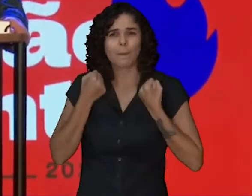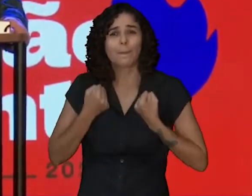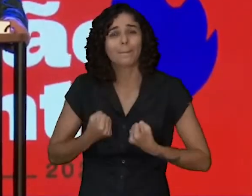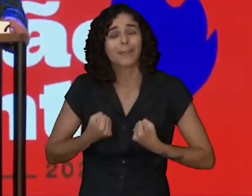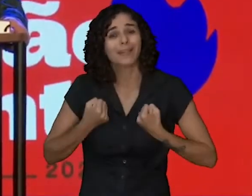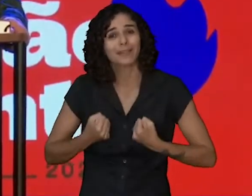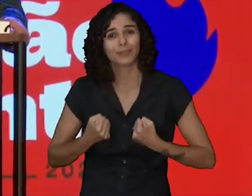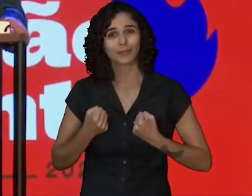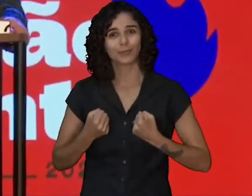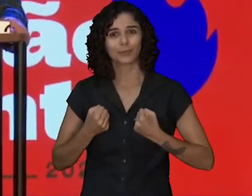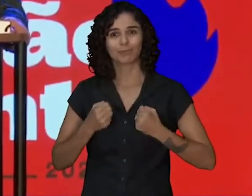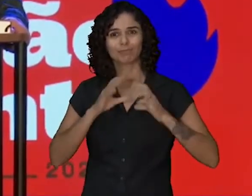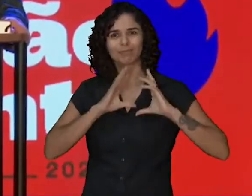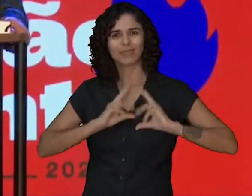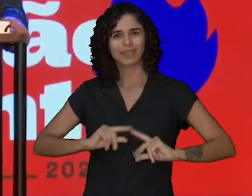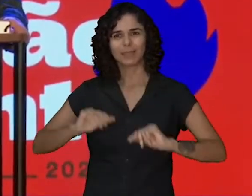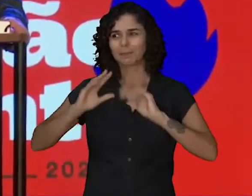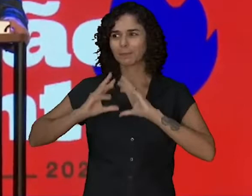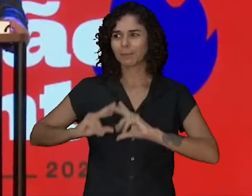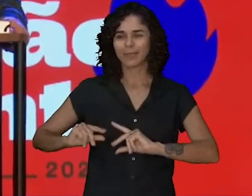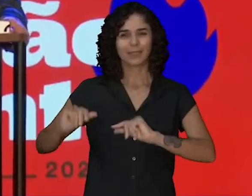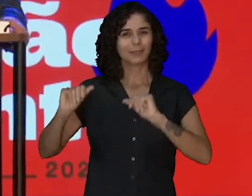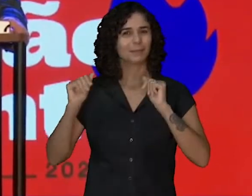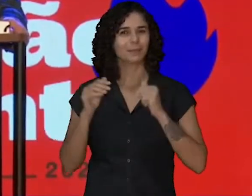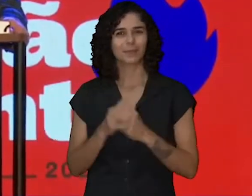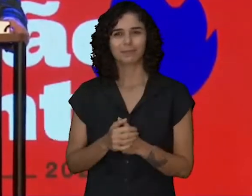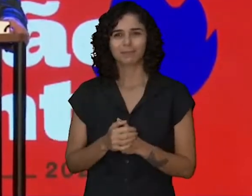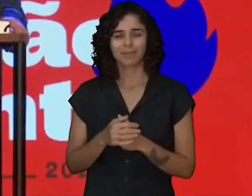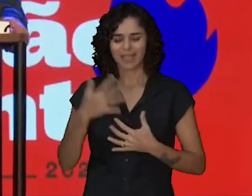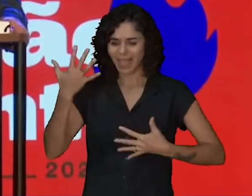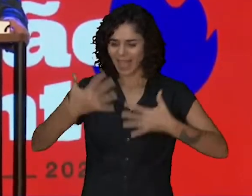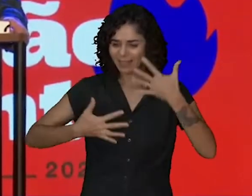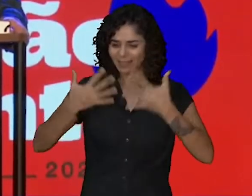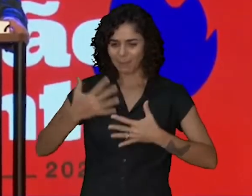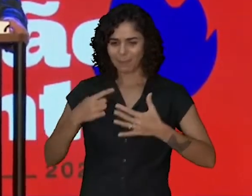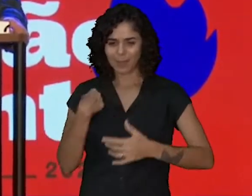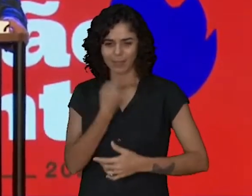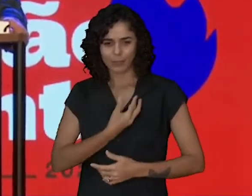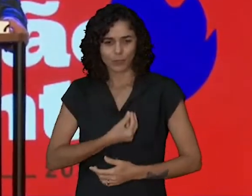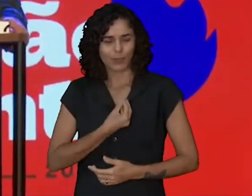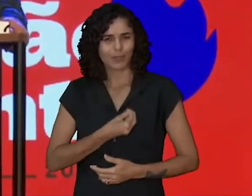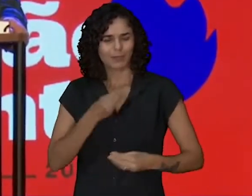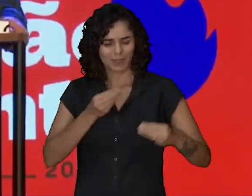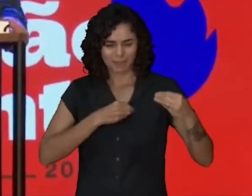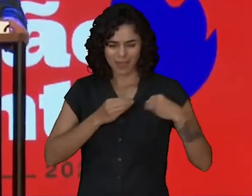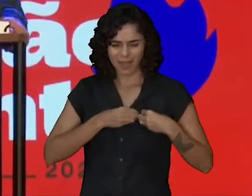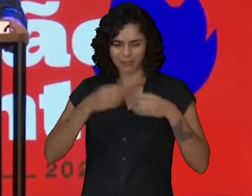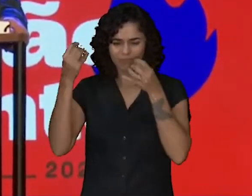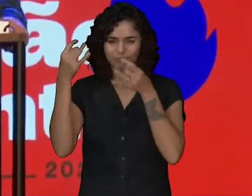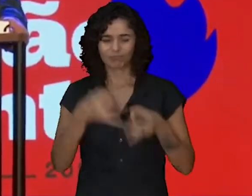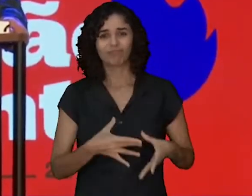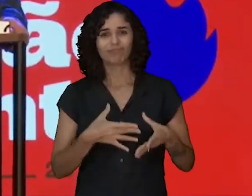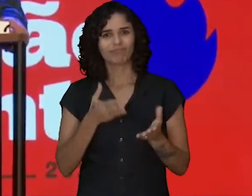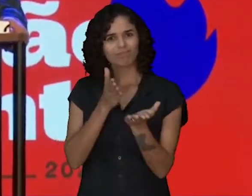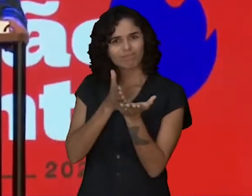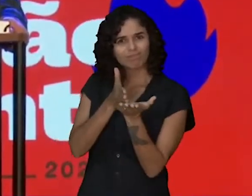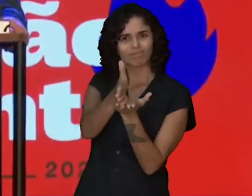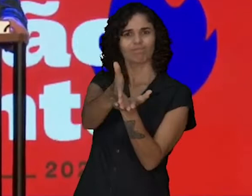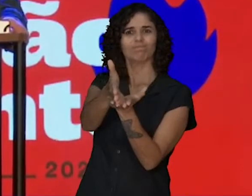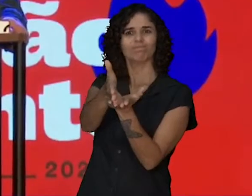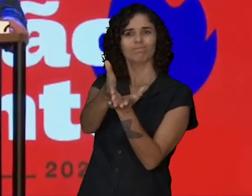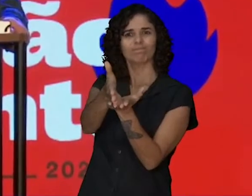torna vagarosos e do pecado que nos atrapalha, e corramos com perseverança a corrida que nos